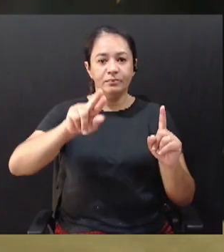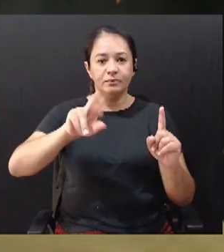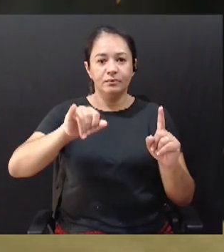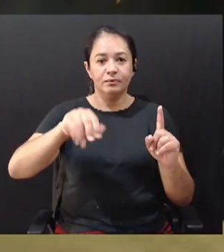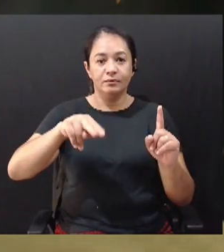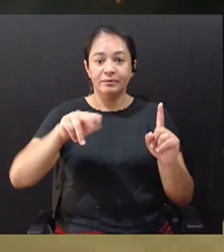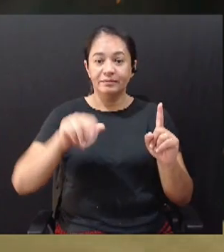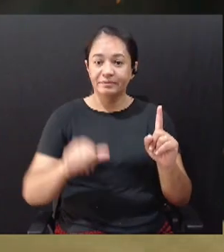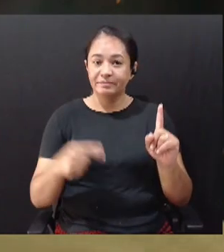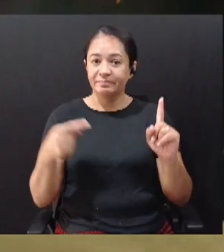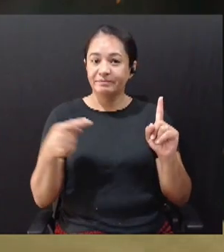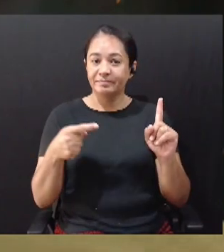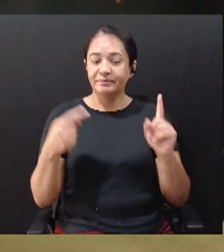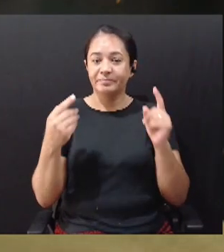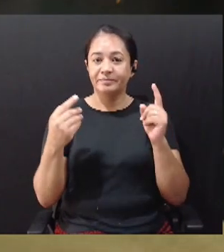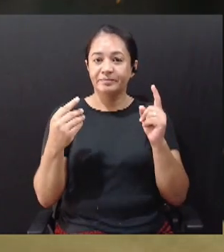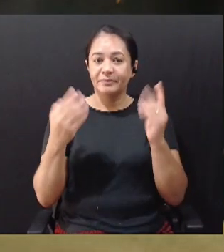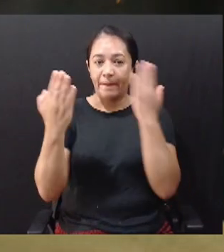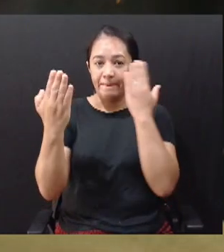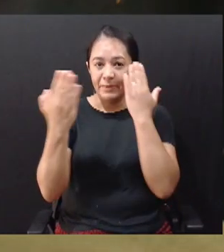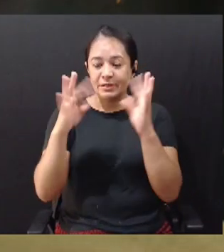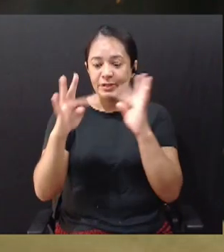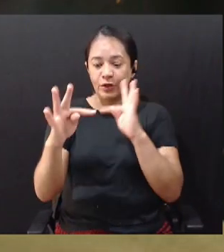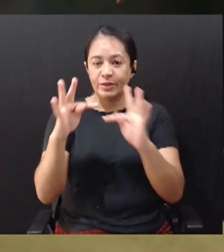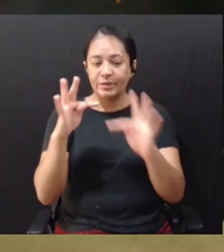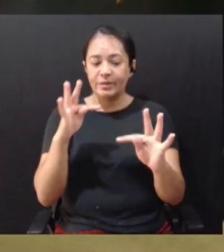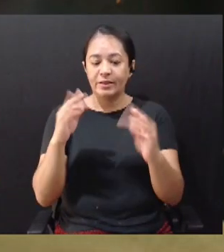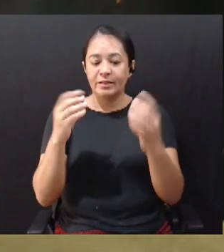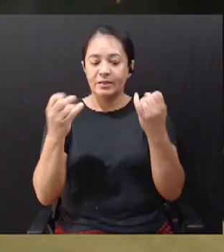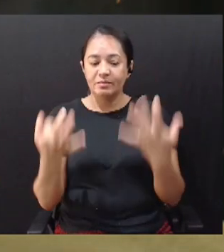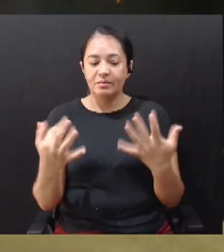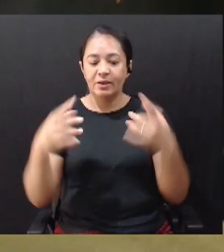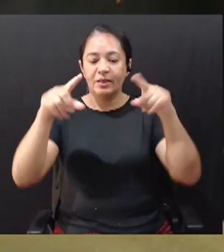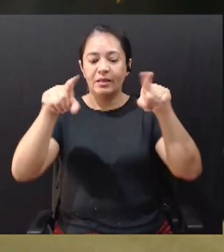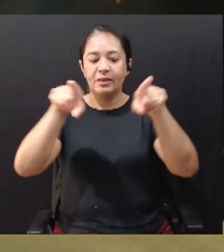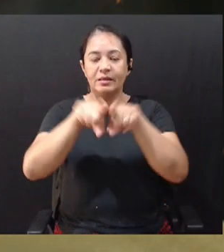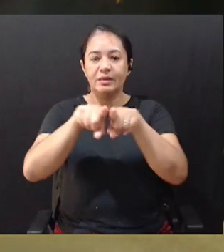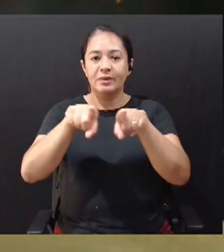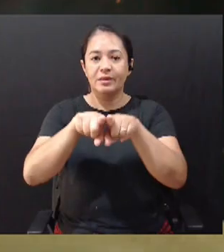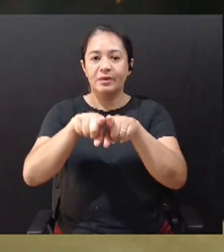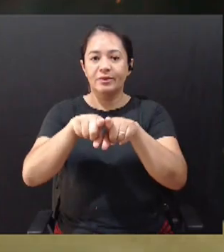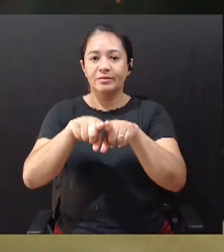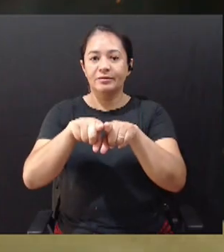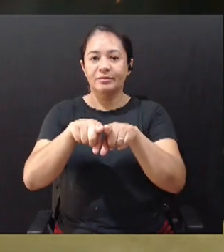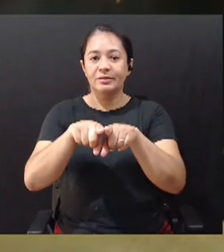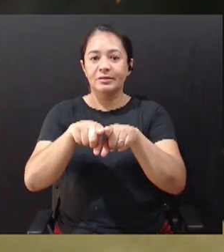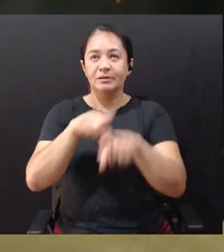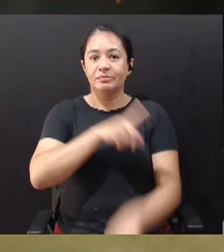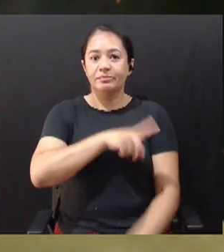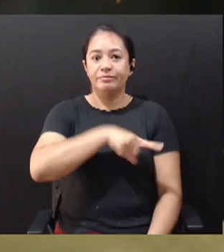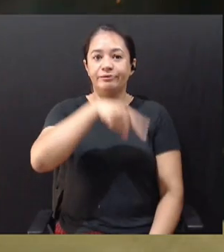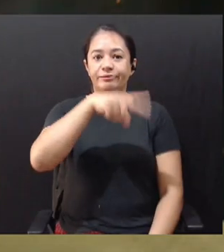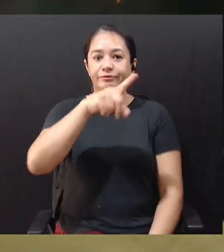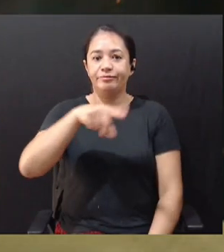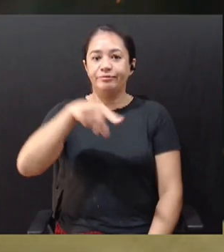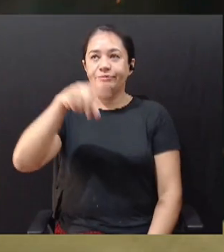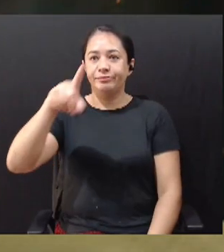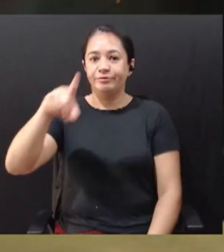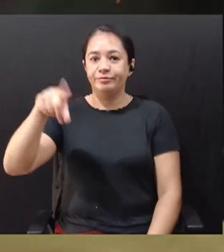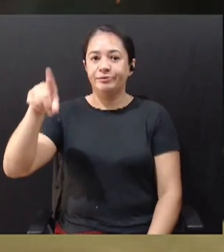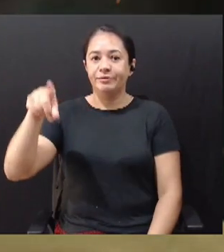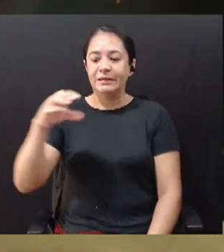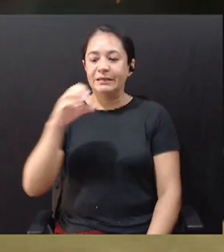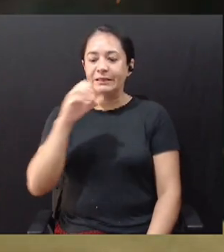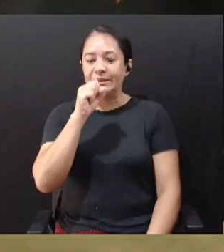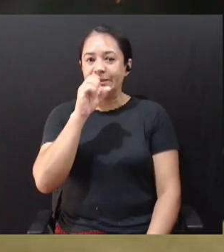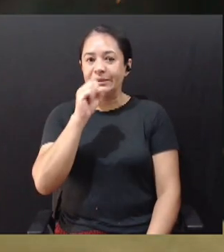é psicoterapeuta, vai falar com a gente também sobre essa questão da oscilação, né, de final de